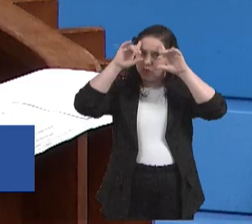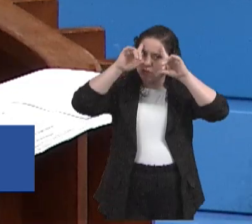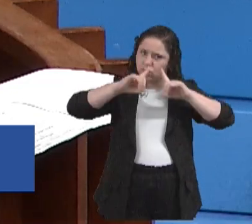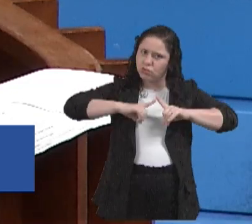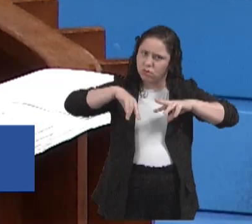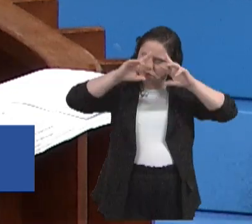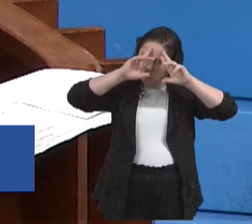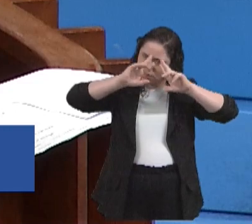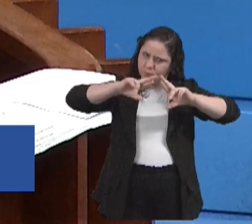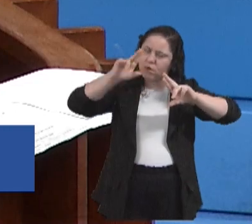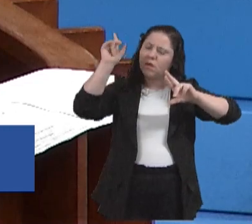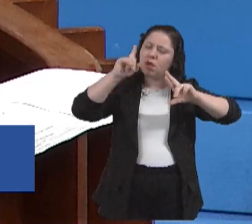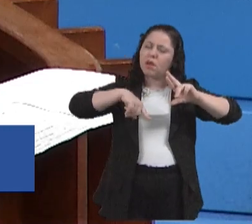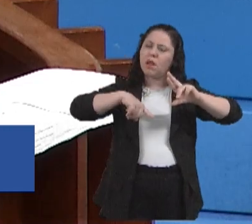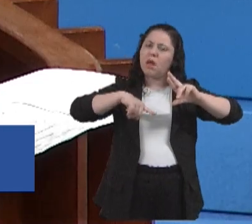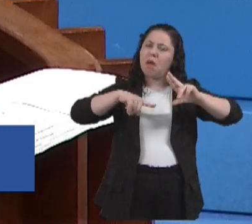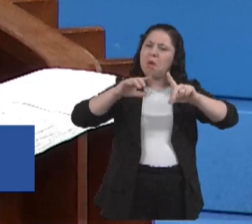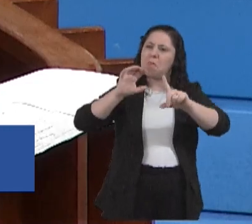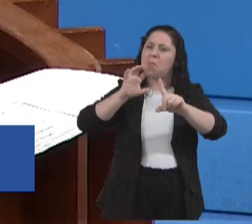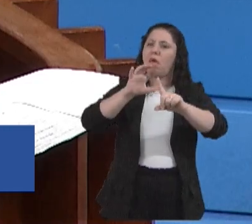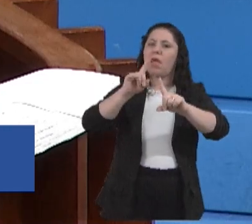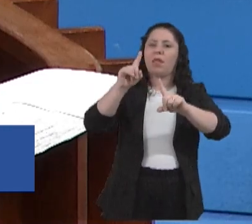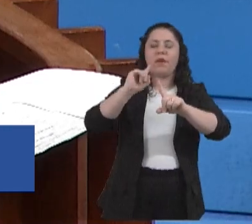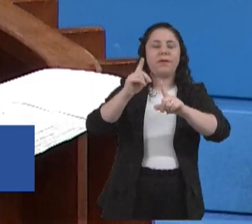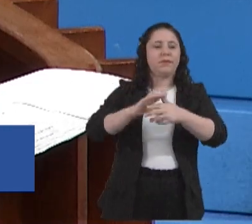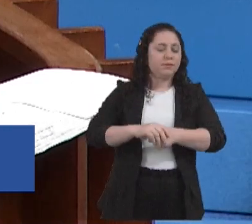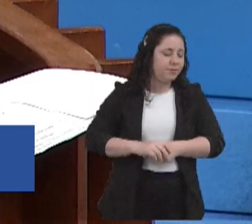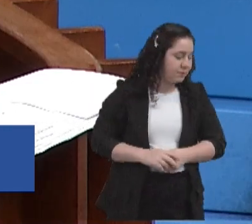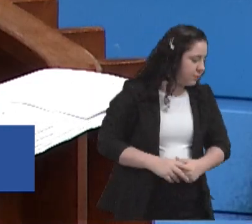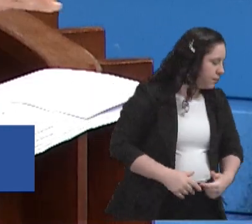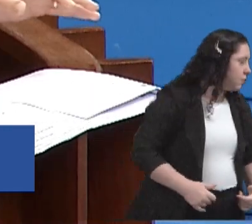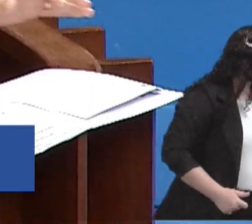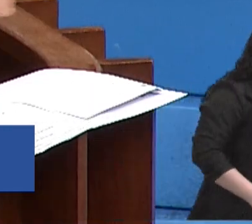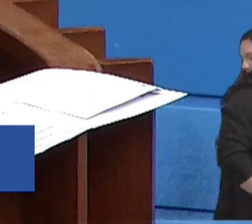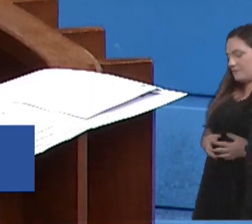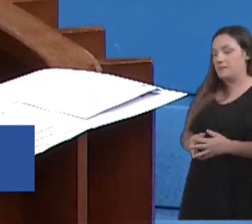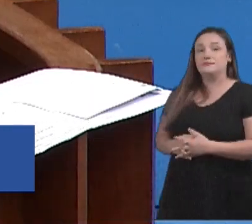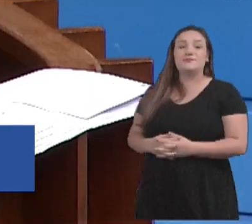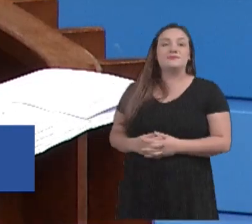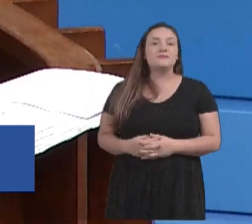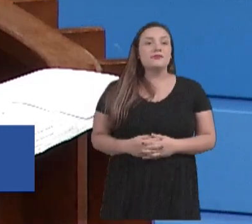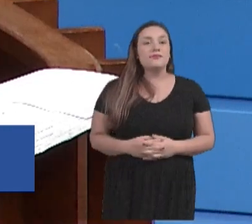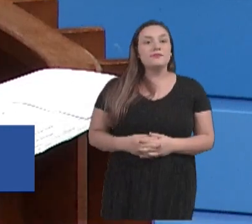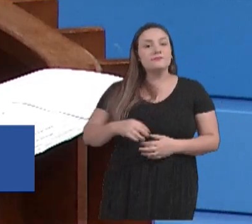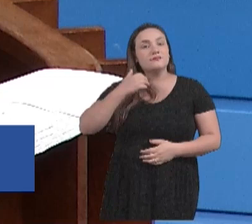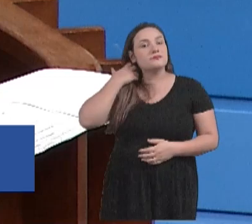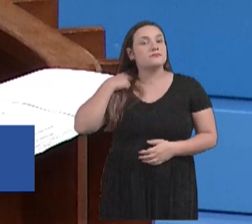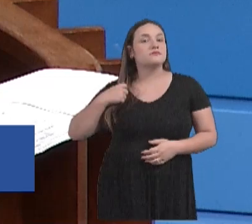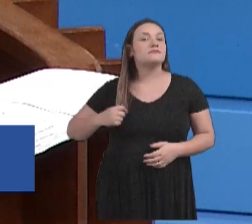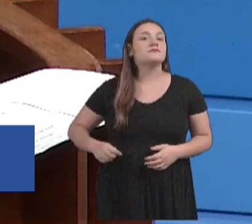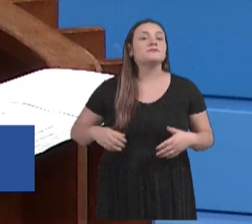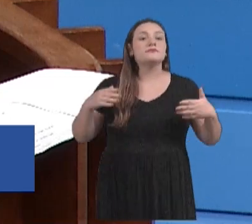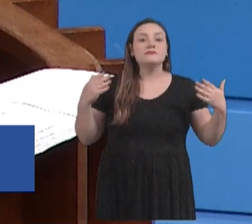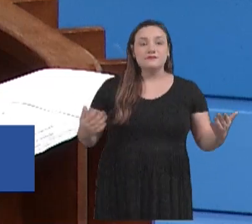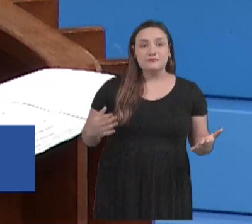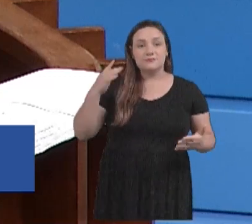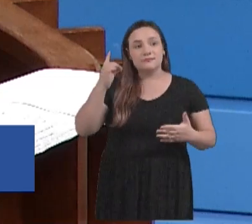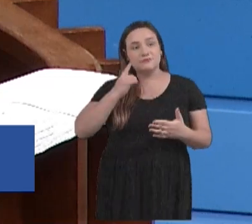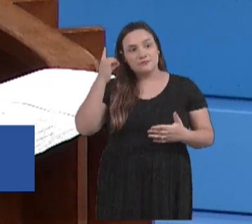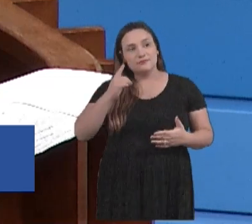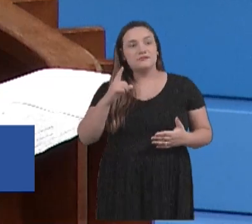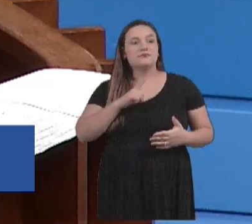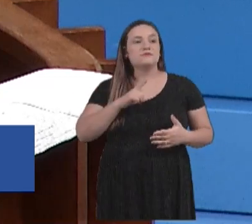digna e respeitosa, sem ataques pessoais. Então, vamos lá. O que está, senhores deputados, deputadas, até porque